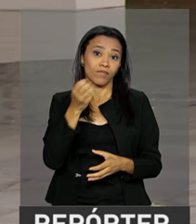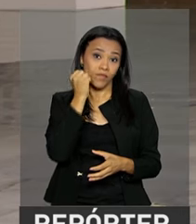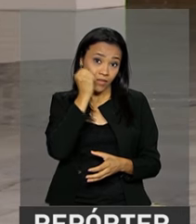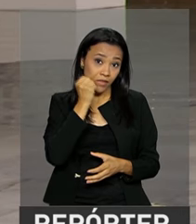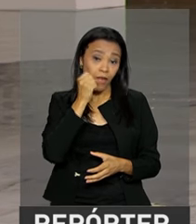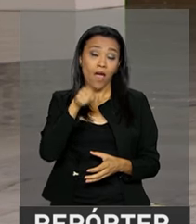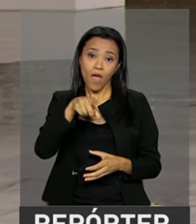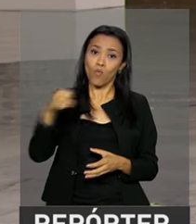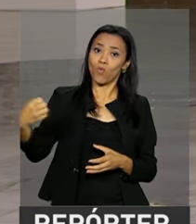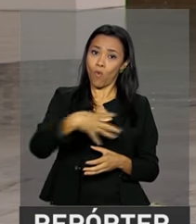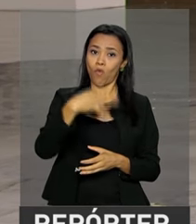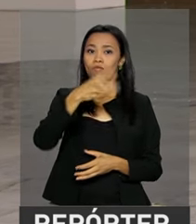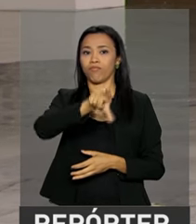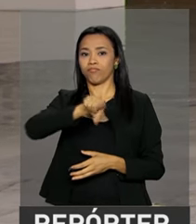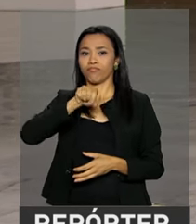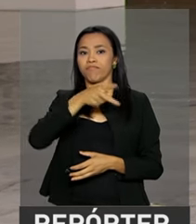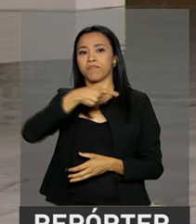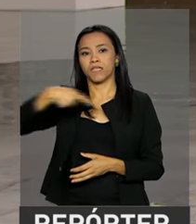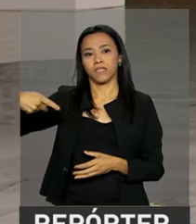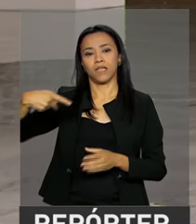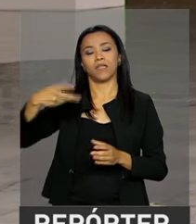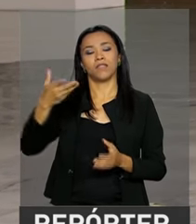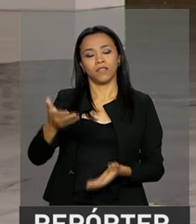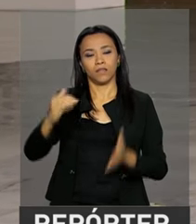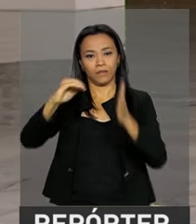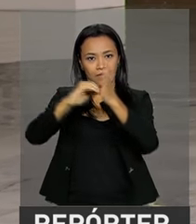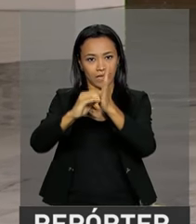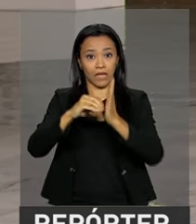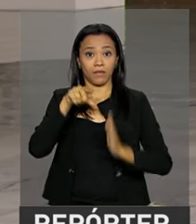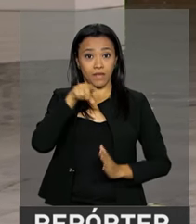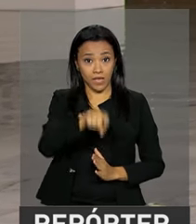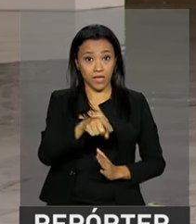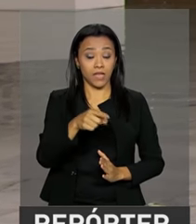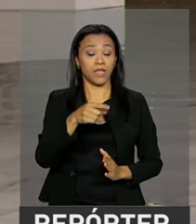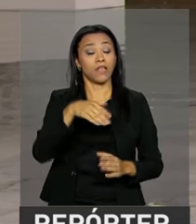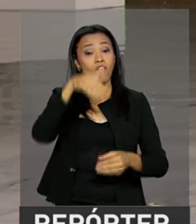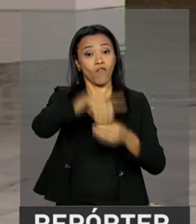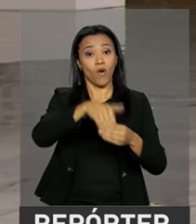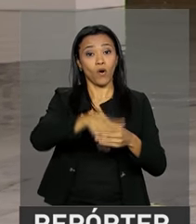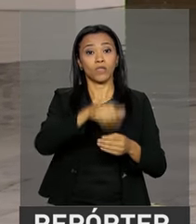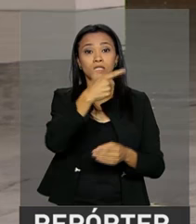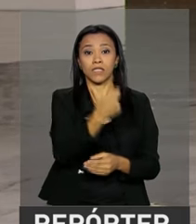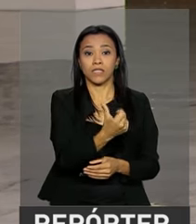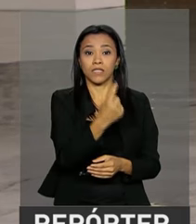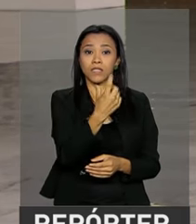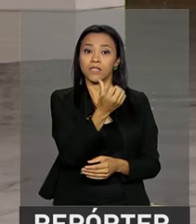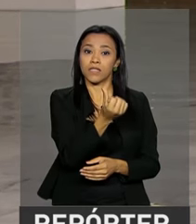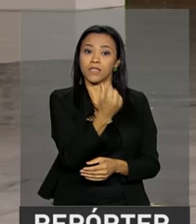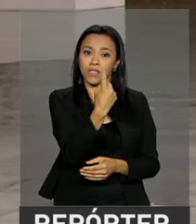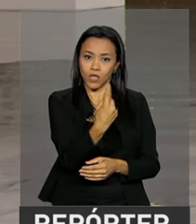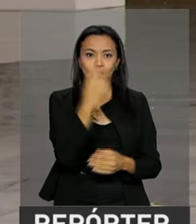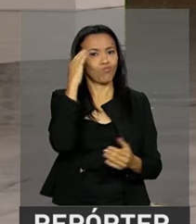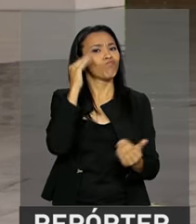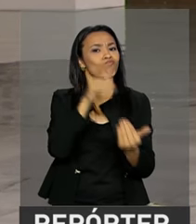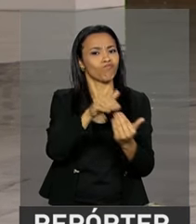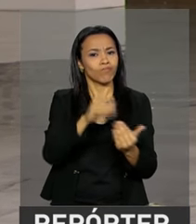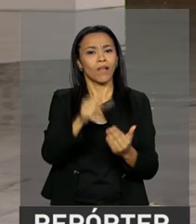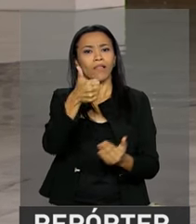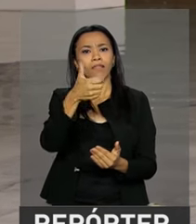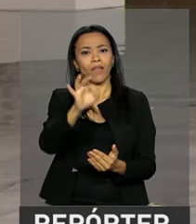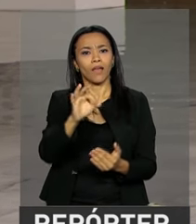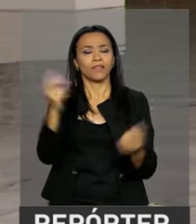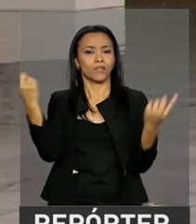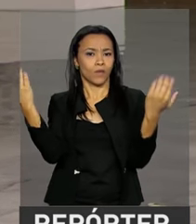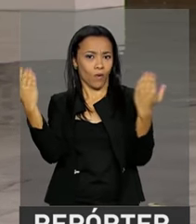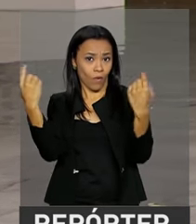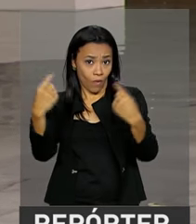do Senado Federal. Eunício Oliveira recebeu 61 votos a favor, 10 contra e 10